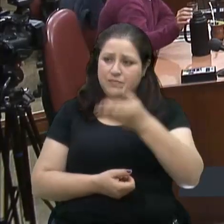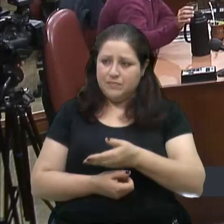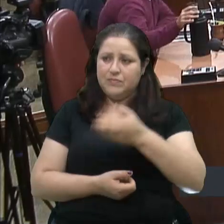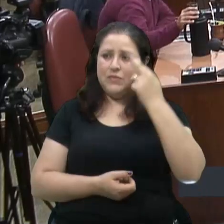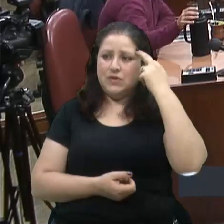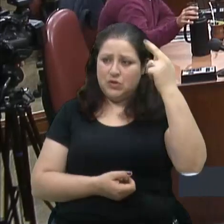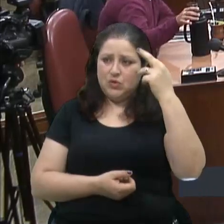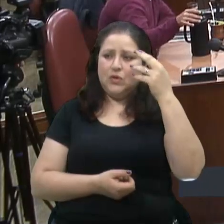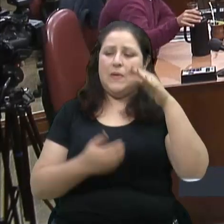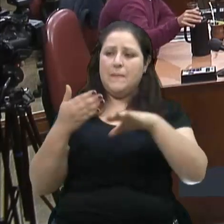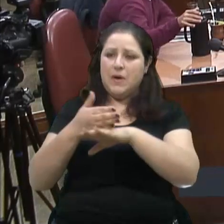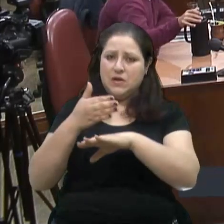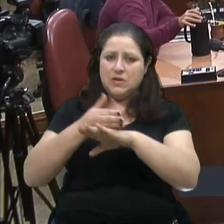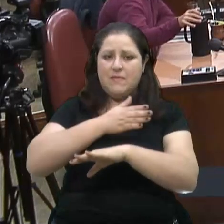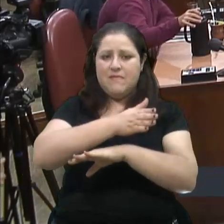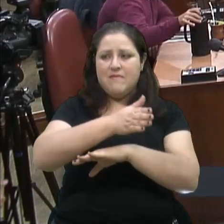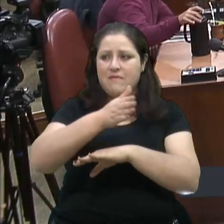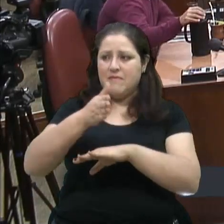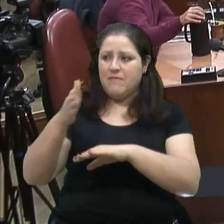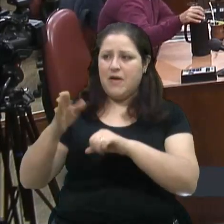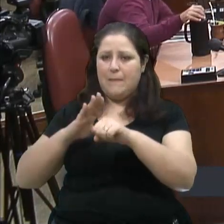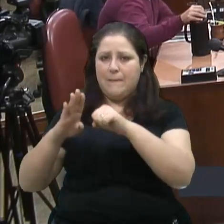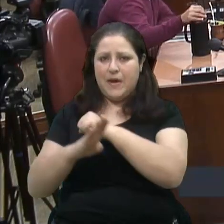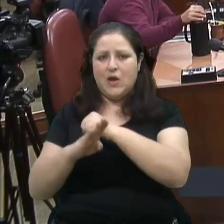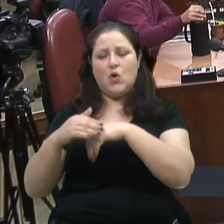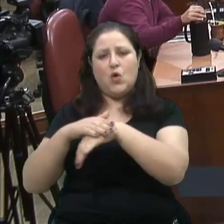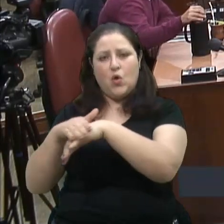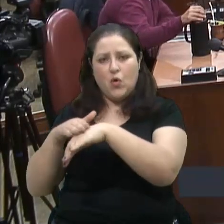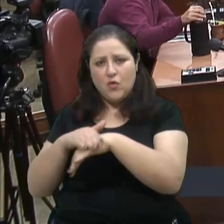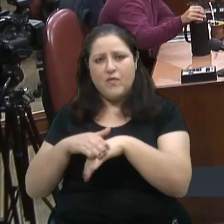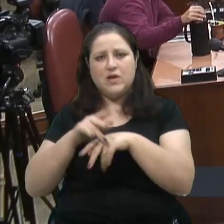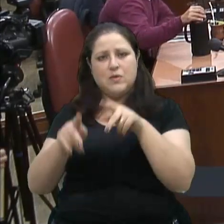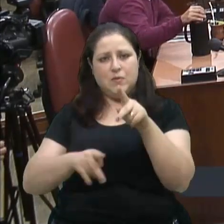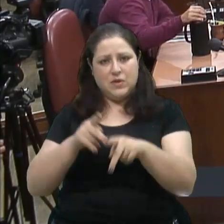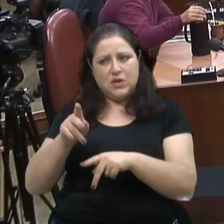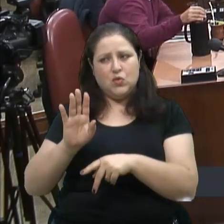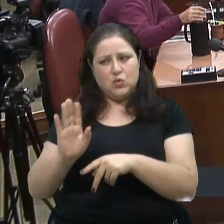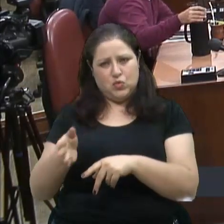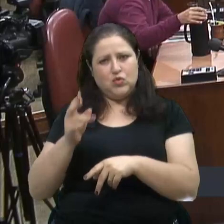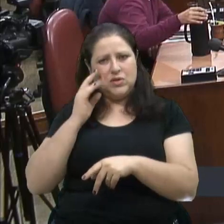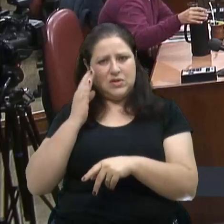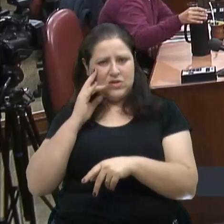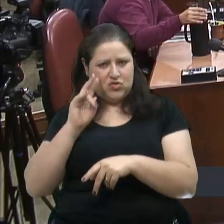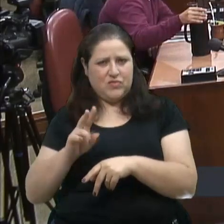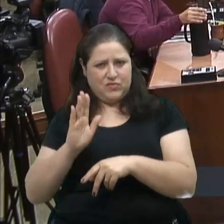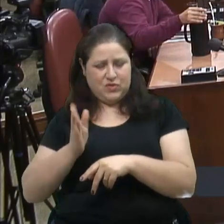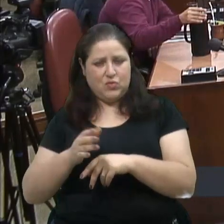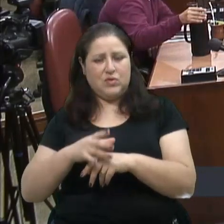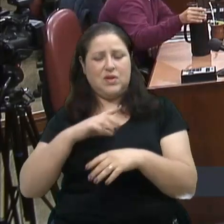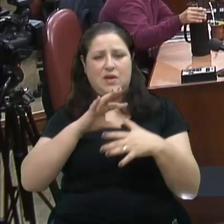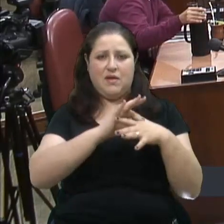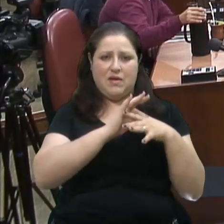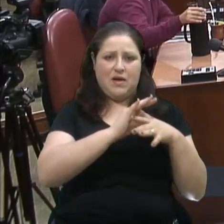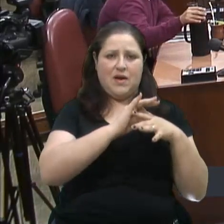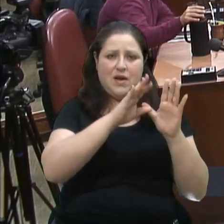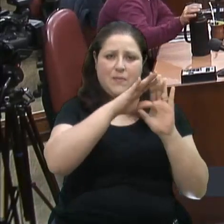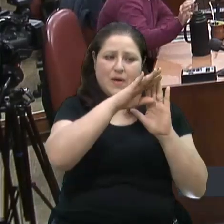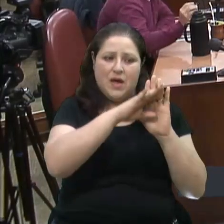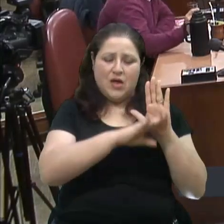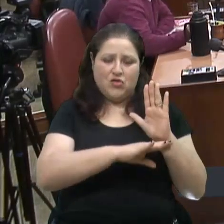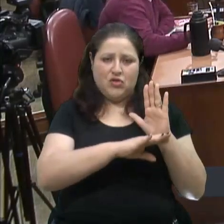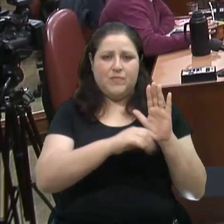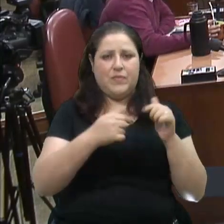os bairros percorre Fala com a população já teve um Panorama A Carne Tá baixando eu não como o cara sou vegetariano